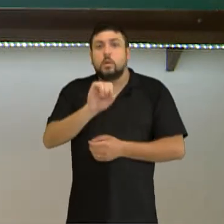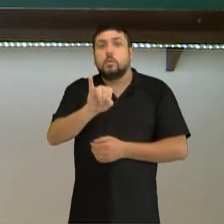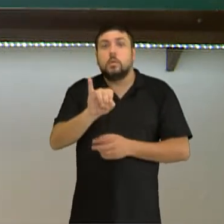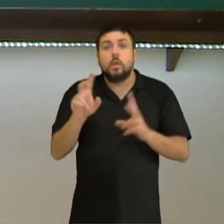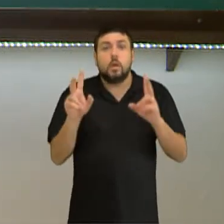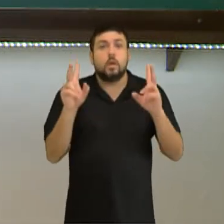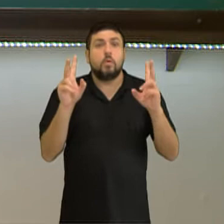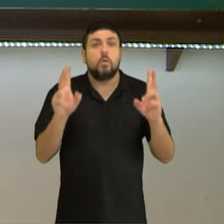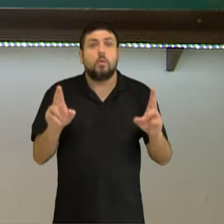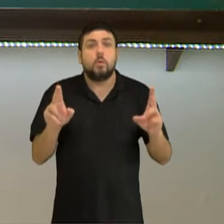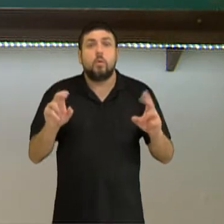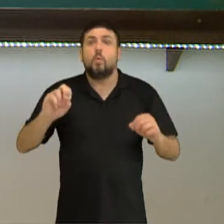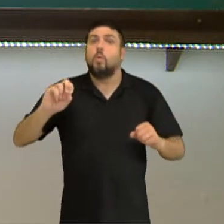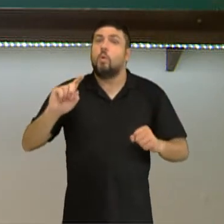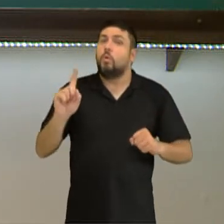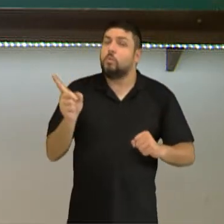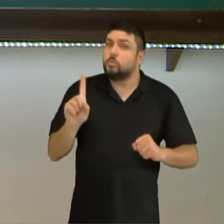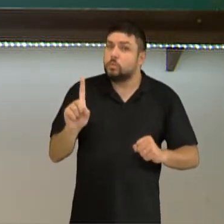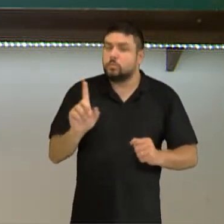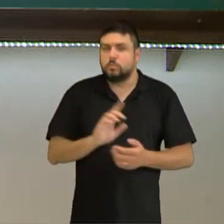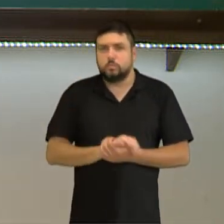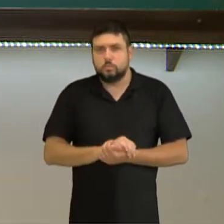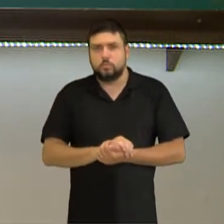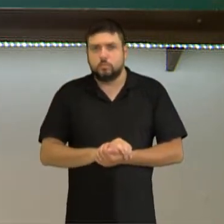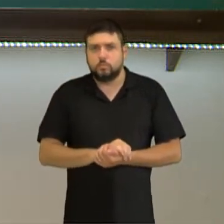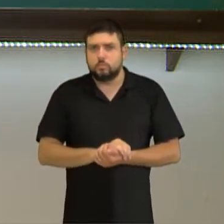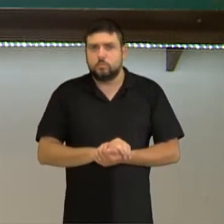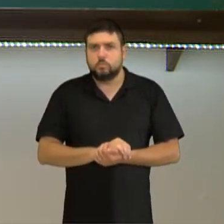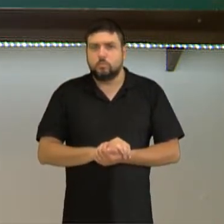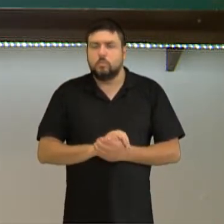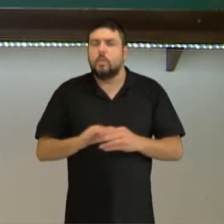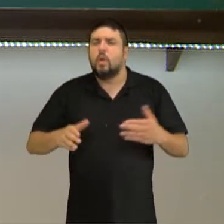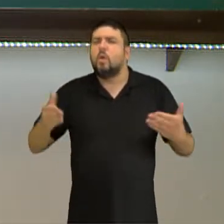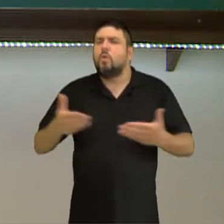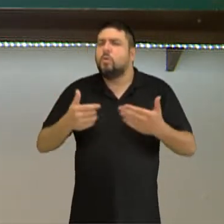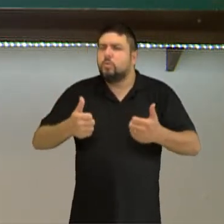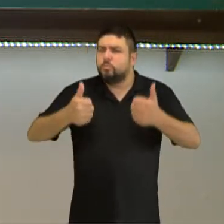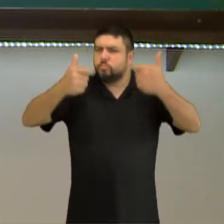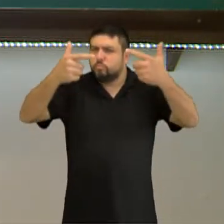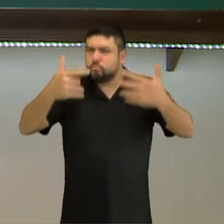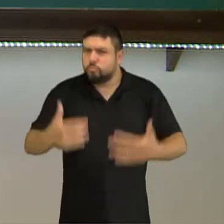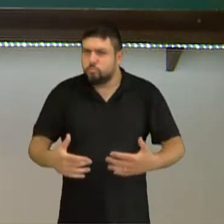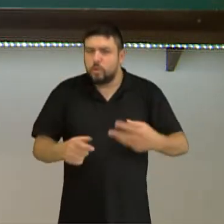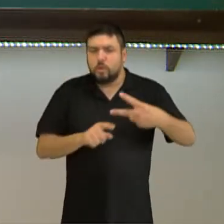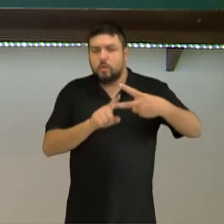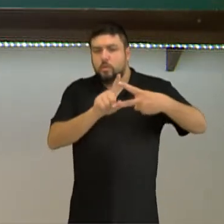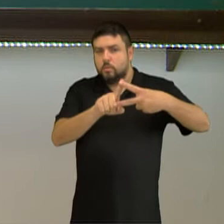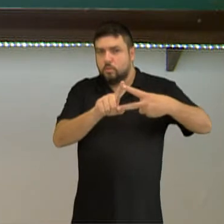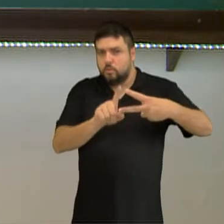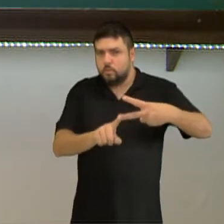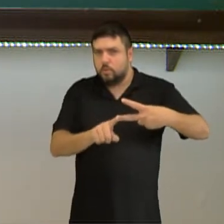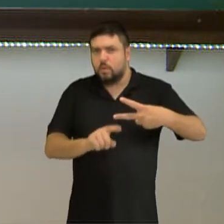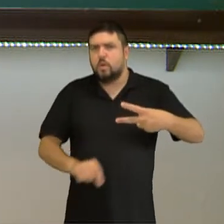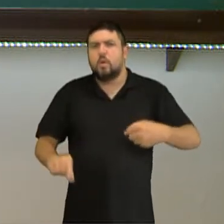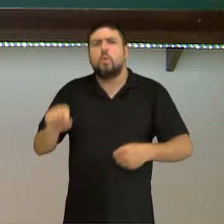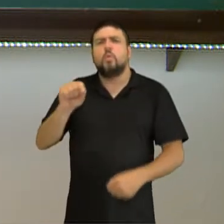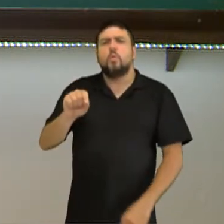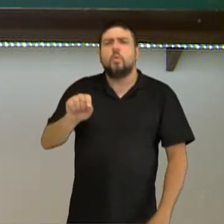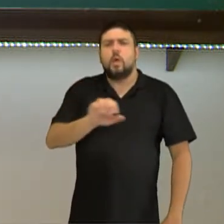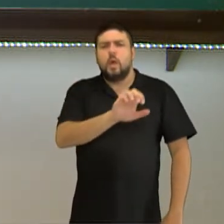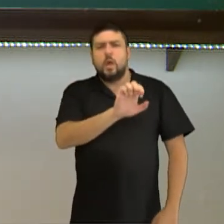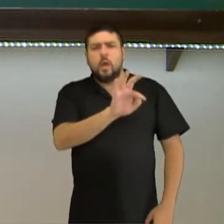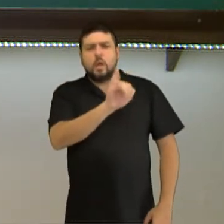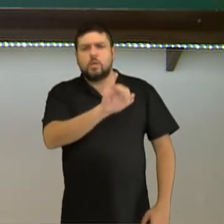não, se significam a mesma coisa ou não. Então hoje nós vamos definir essas duas ideias para você, o que é ética, o que